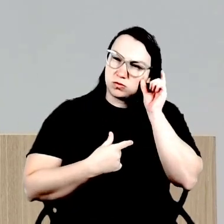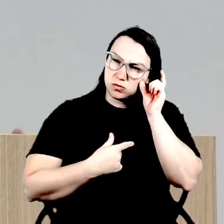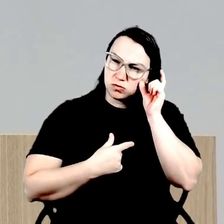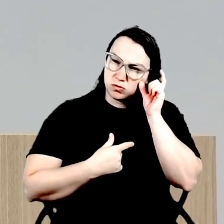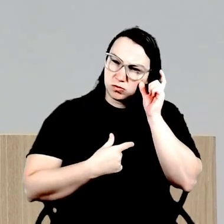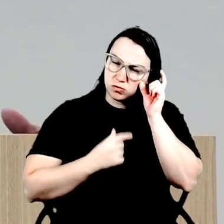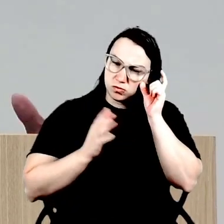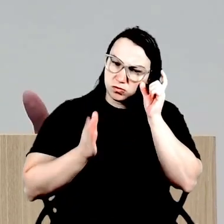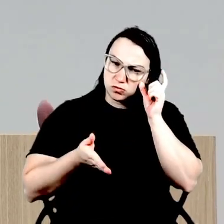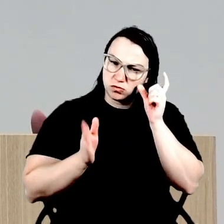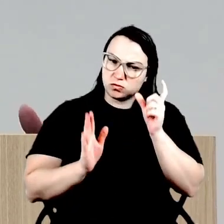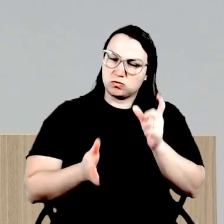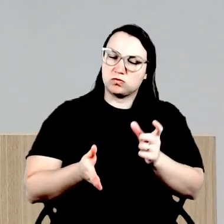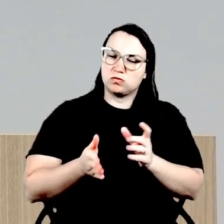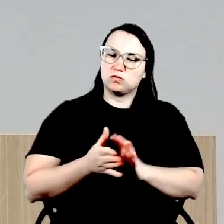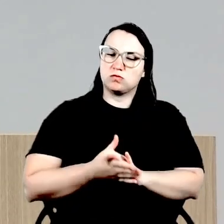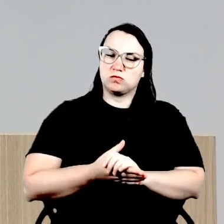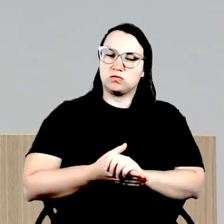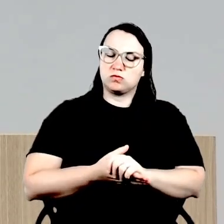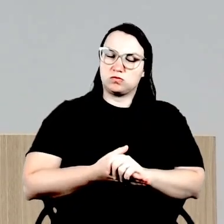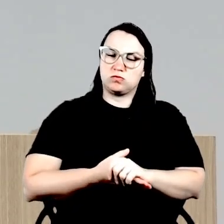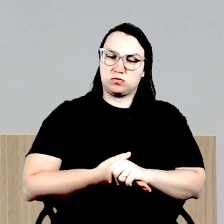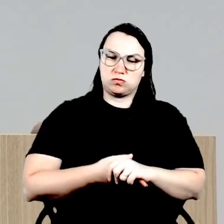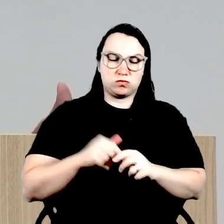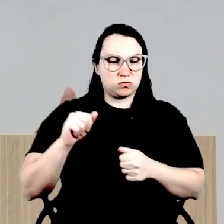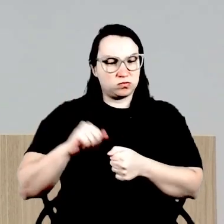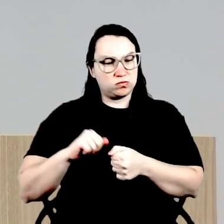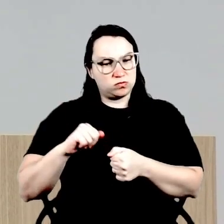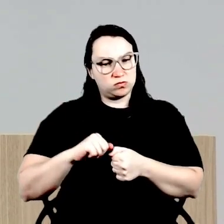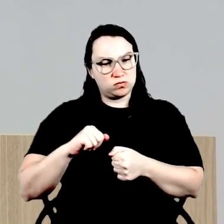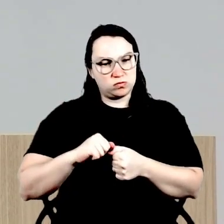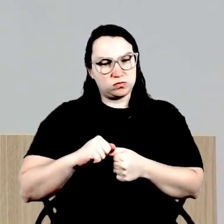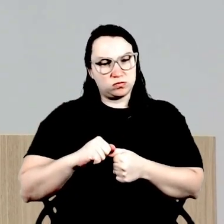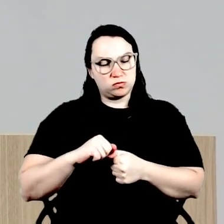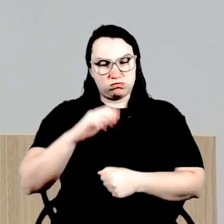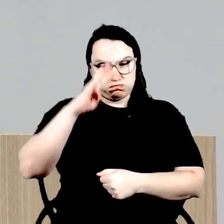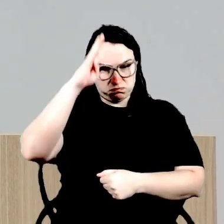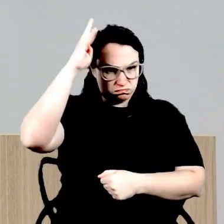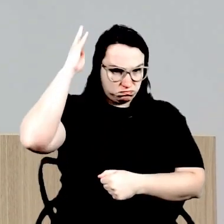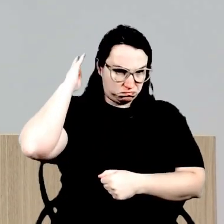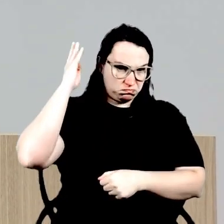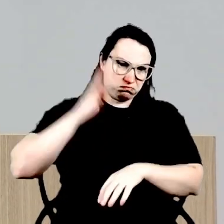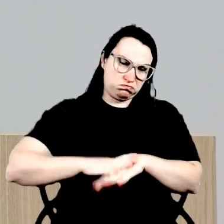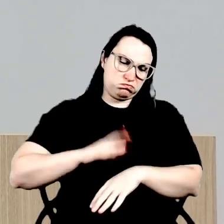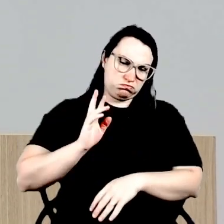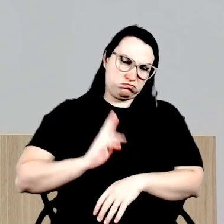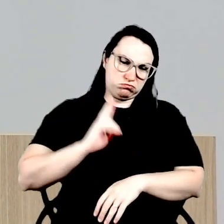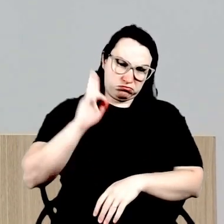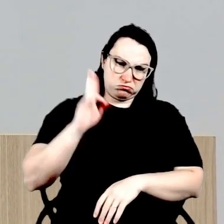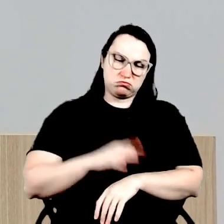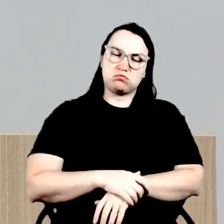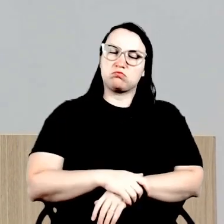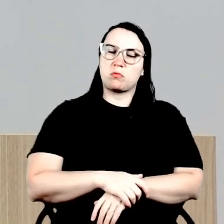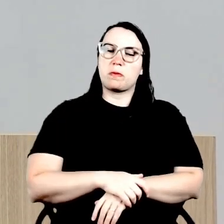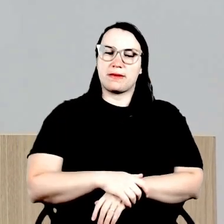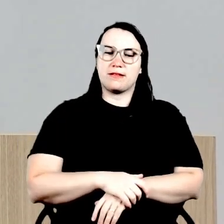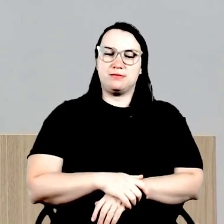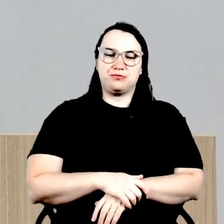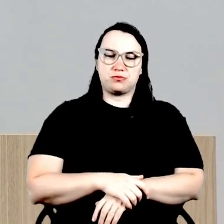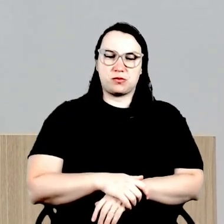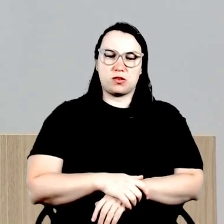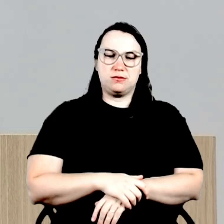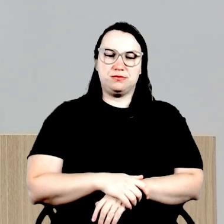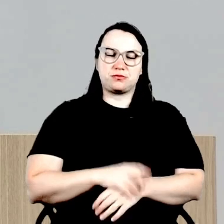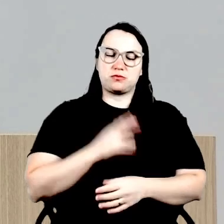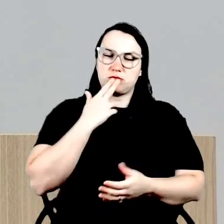está sendo feito pelo Corpo de Bombeiros. Também, os Correios,